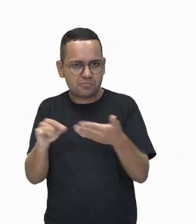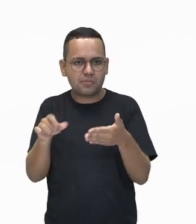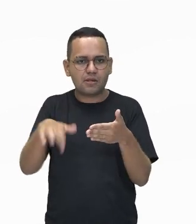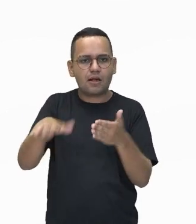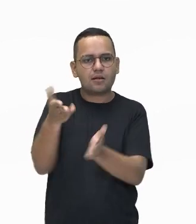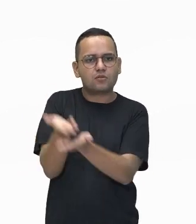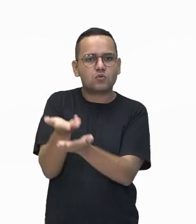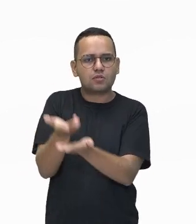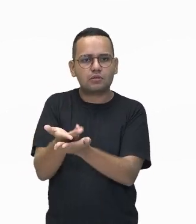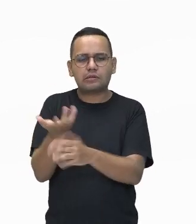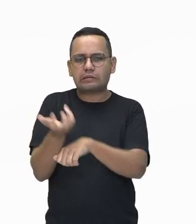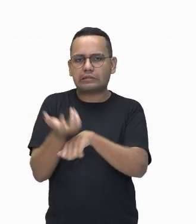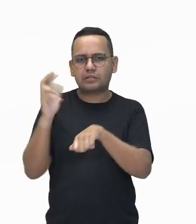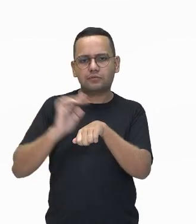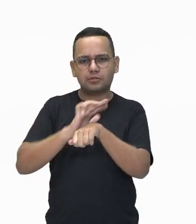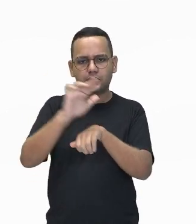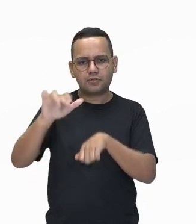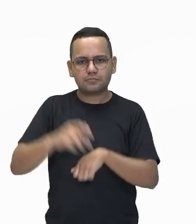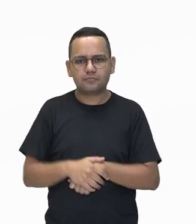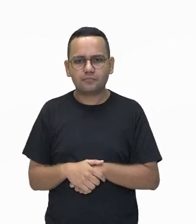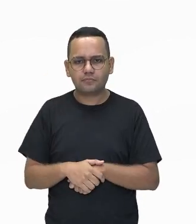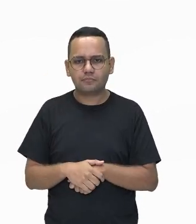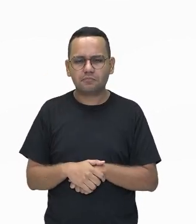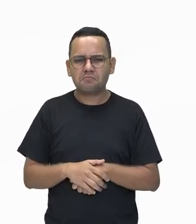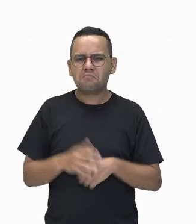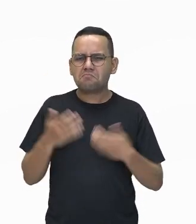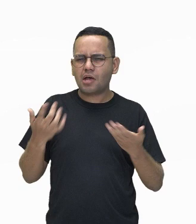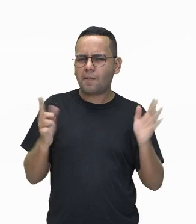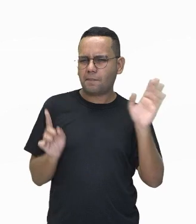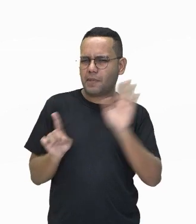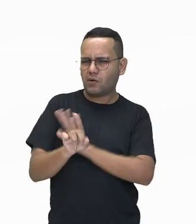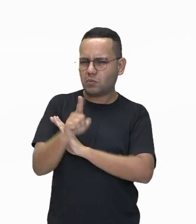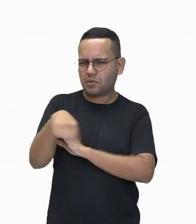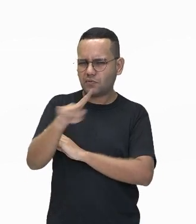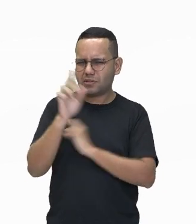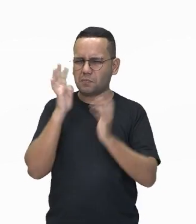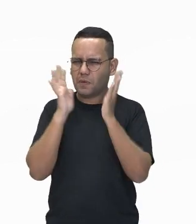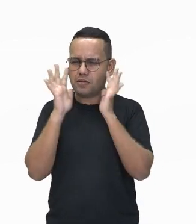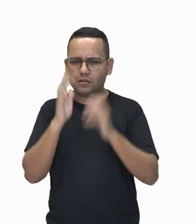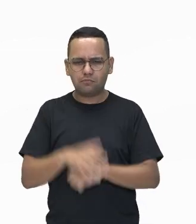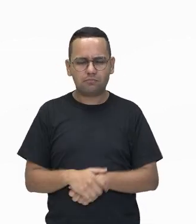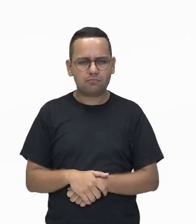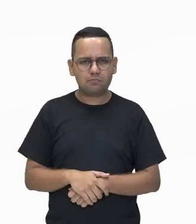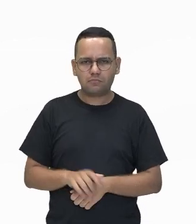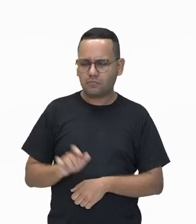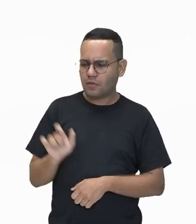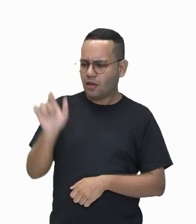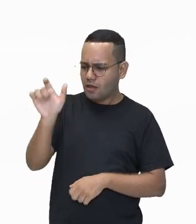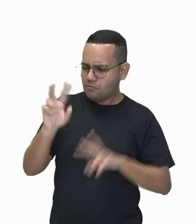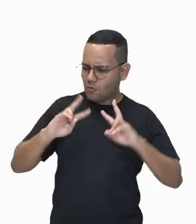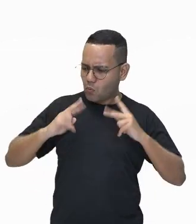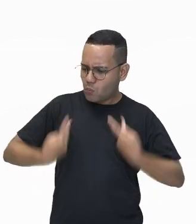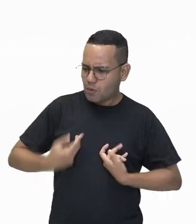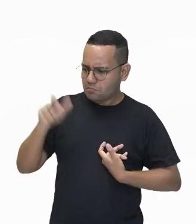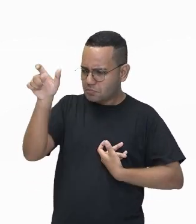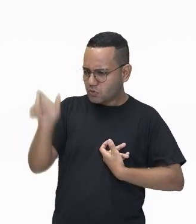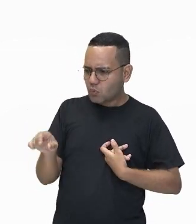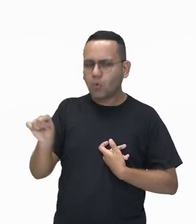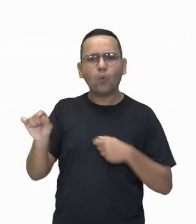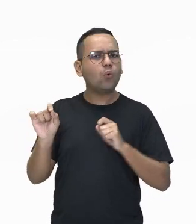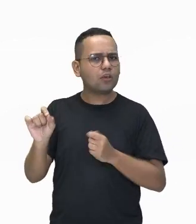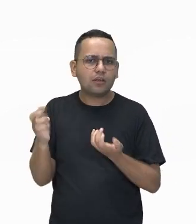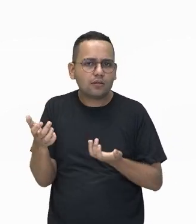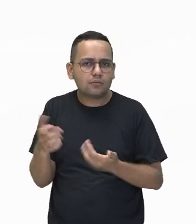de diversas disciplinas. O que é o ser humano? Olha só, então, nós temos, né, para a gente começar,